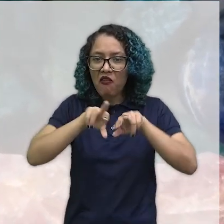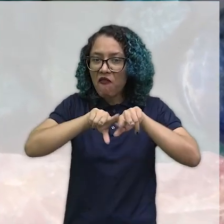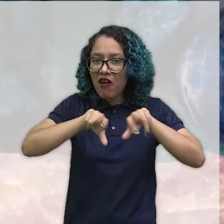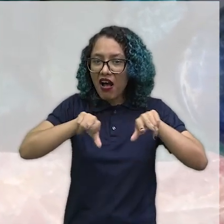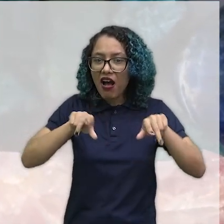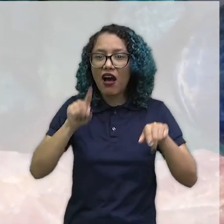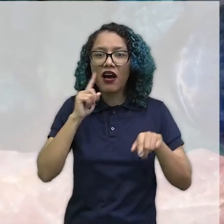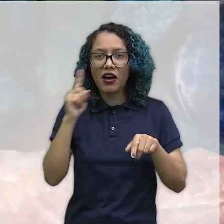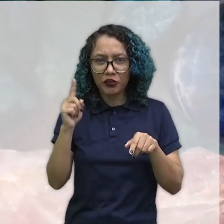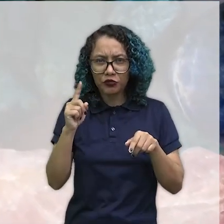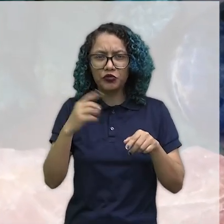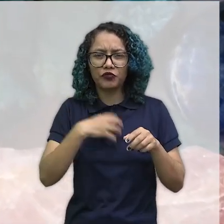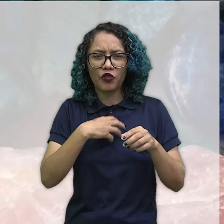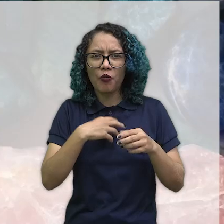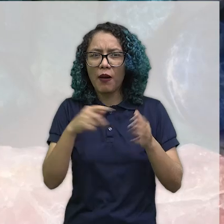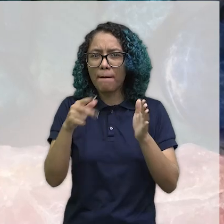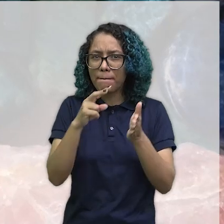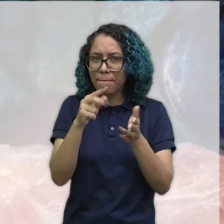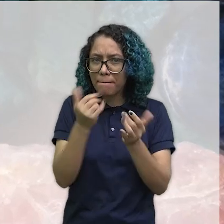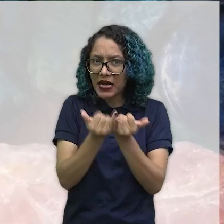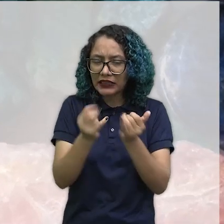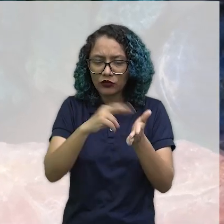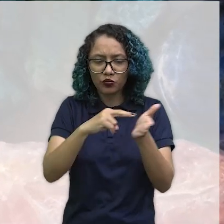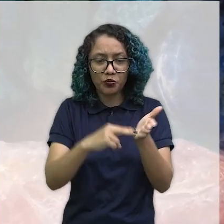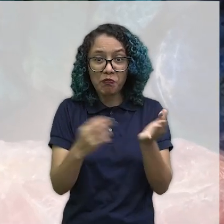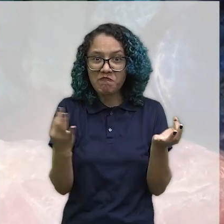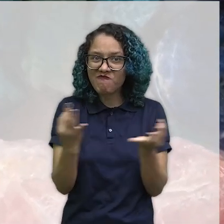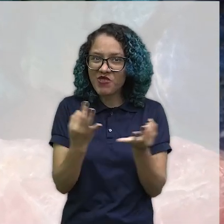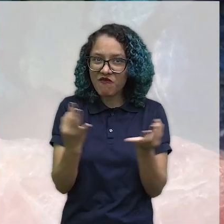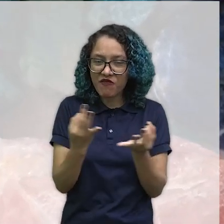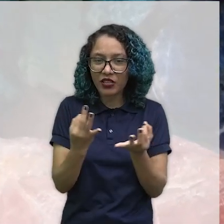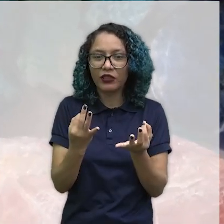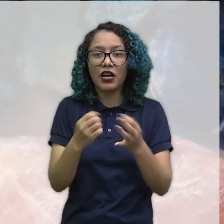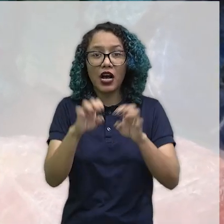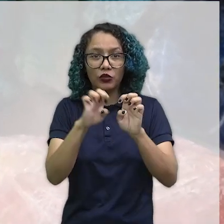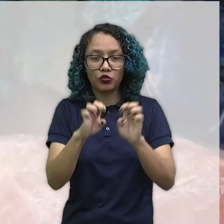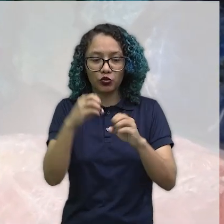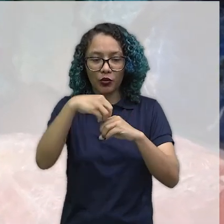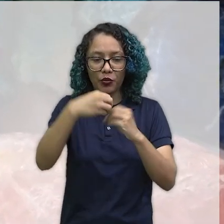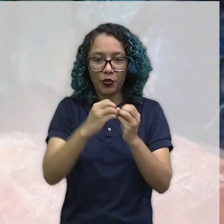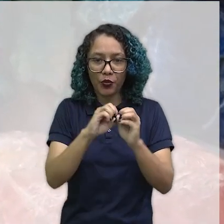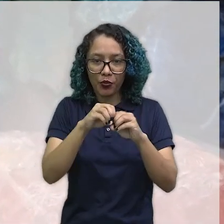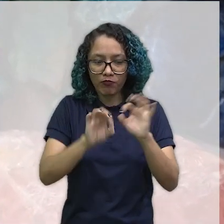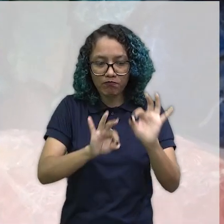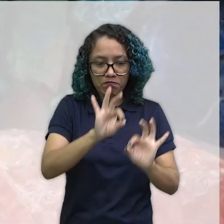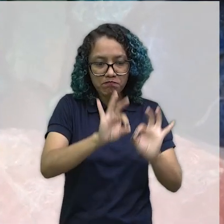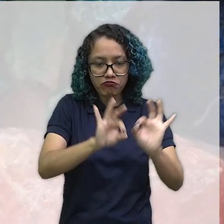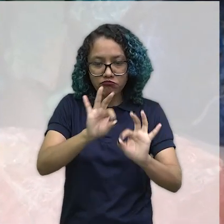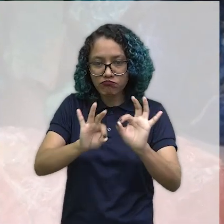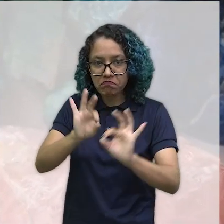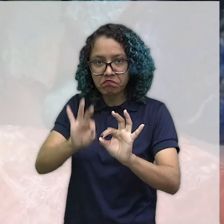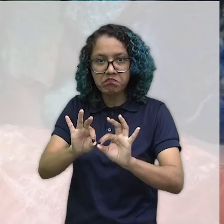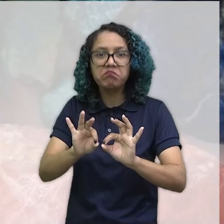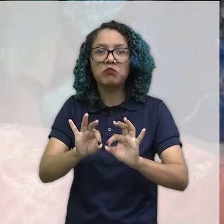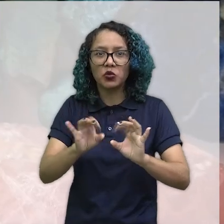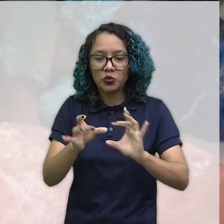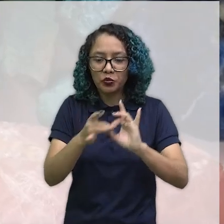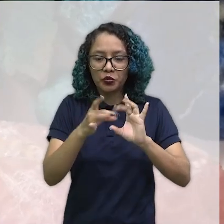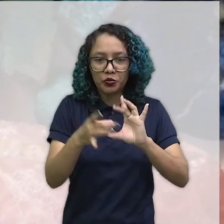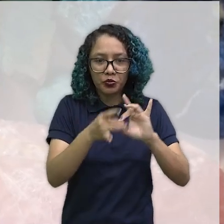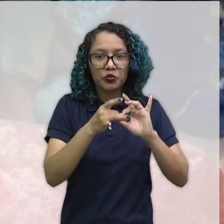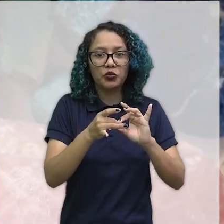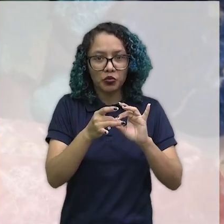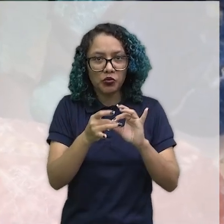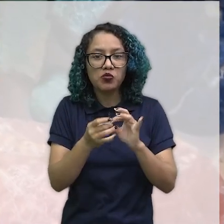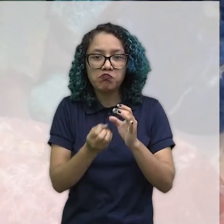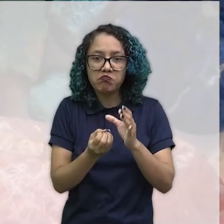muitos deles têm formas prismáticas perfeitas. A estrutura molecular desses materiais se organiza de uma maneira consistente, criando essas